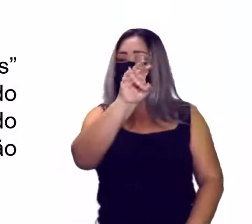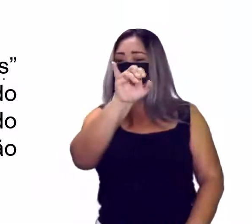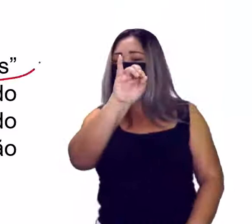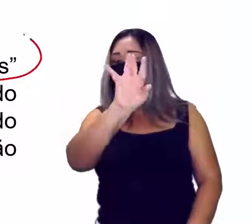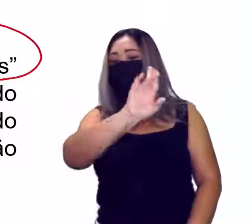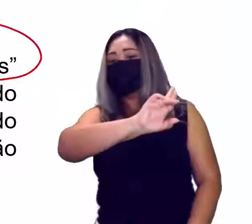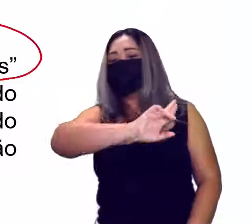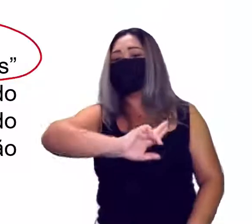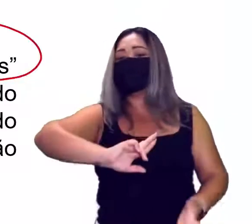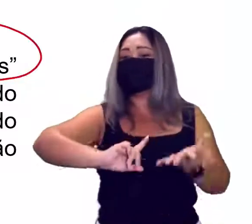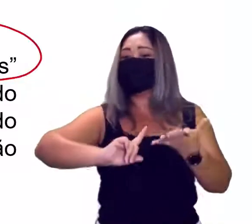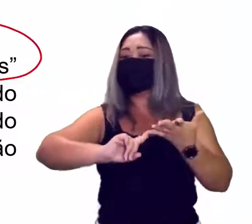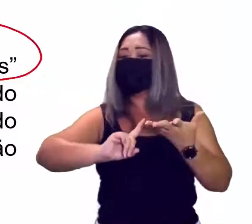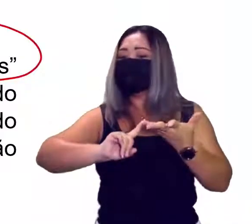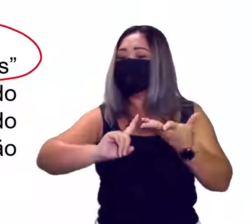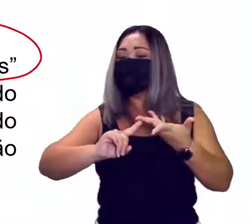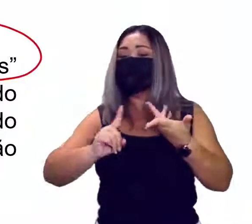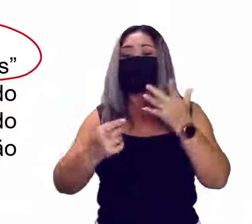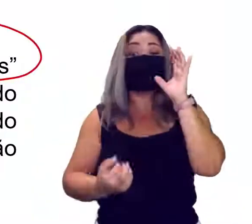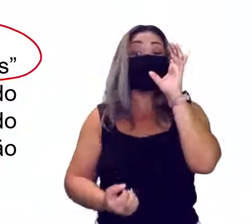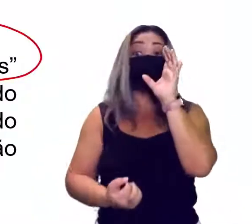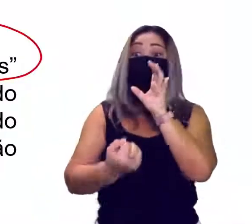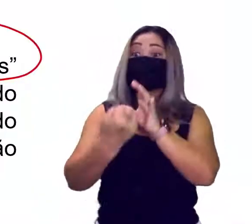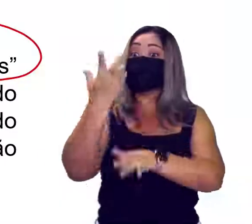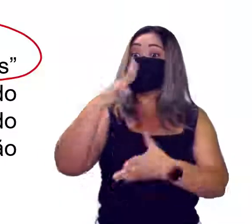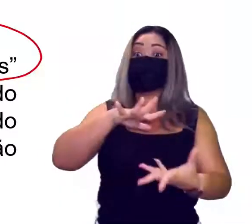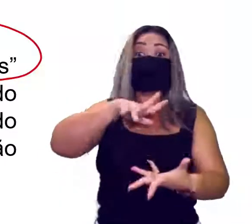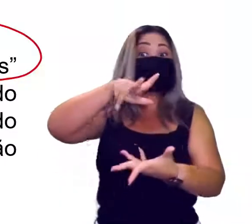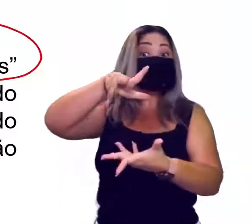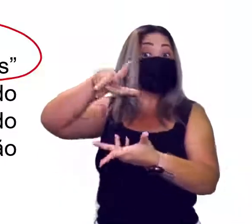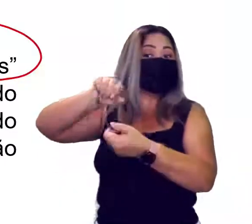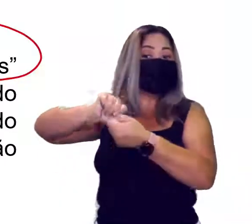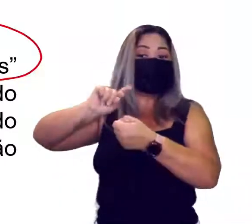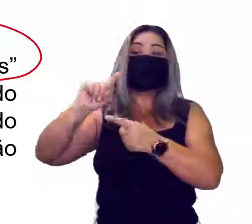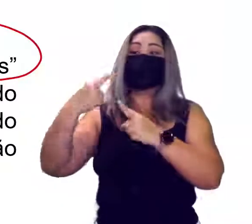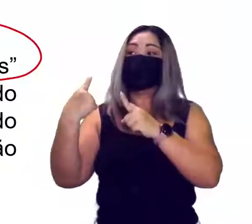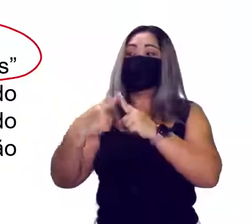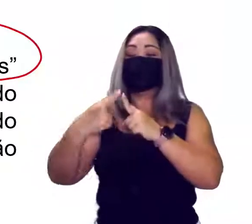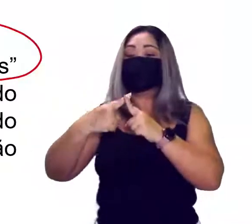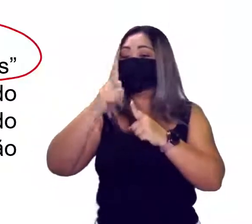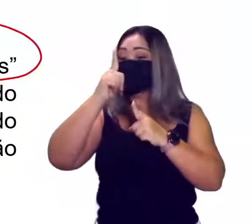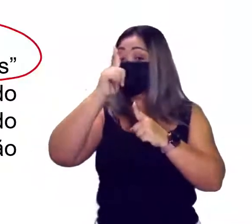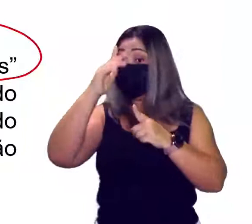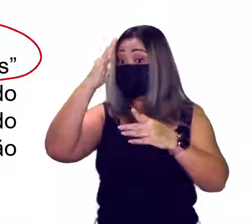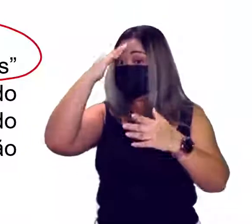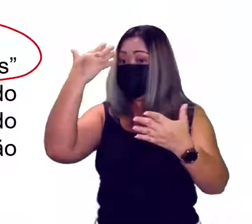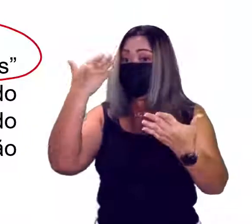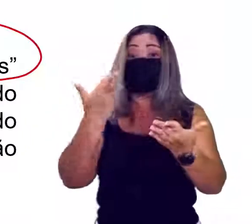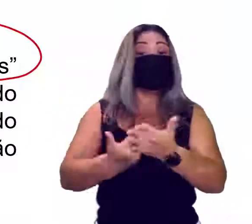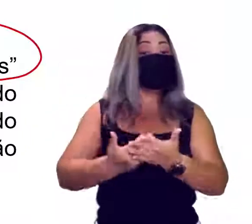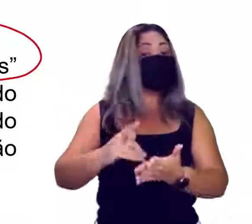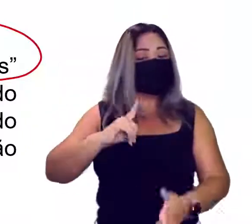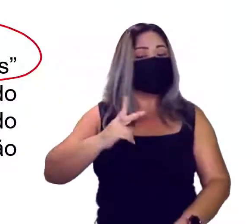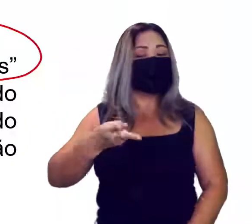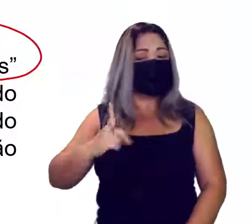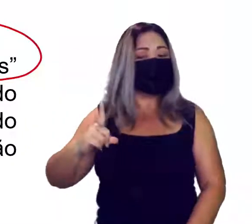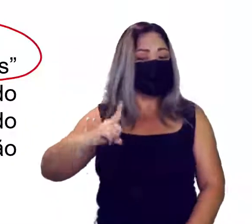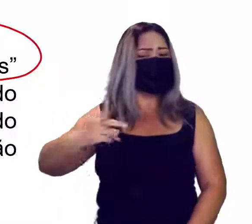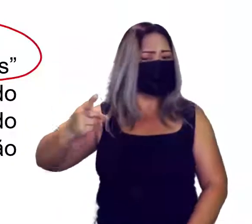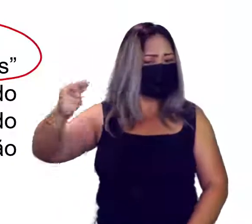como criadores do mundo, pois os gregos acreditavam que o mundo sempre existiu.